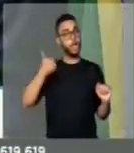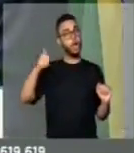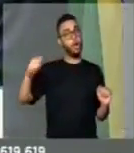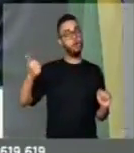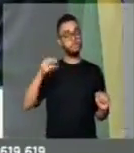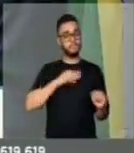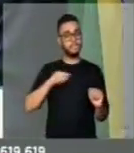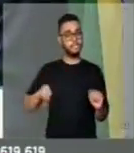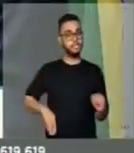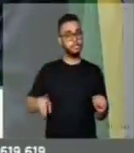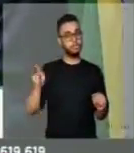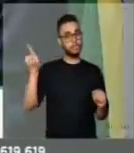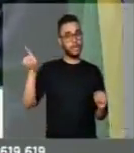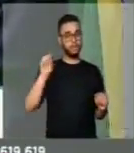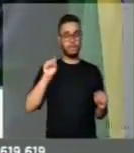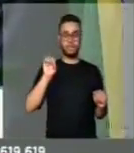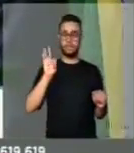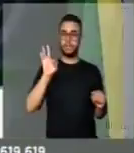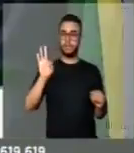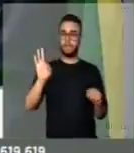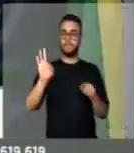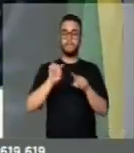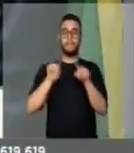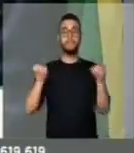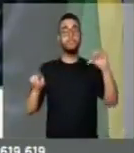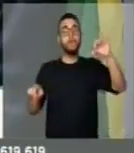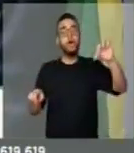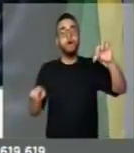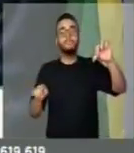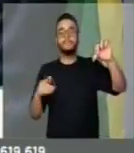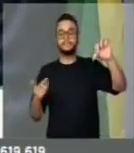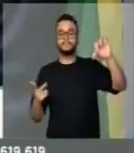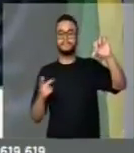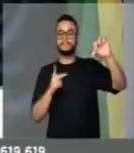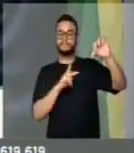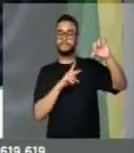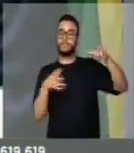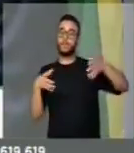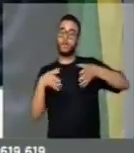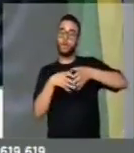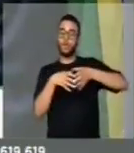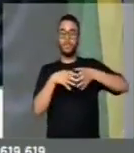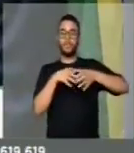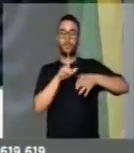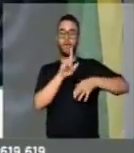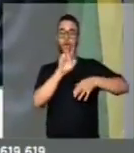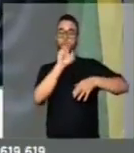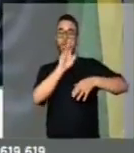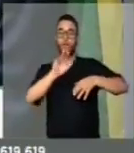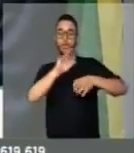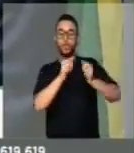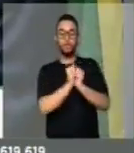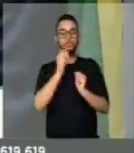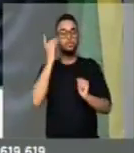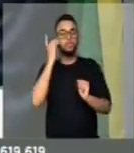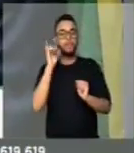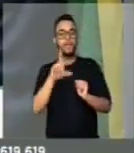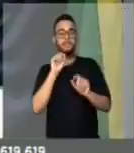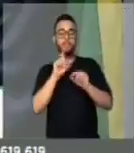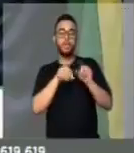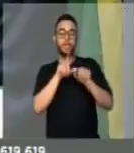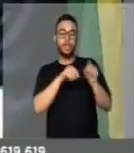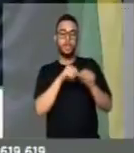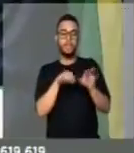Supremo são nomeados pela era Lula-Dilma. O